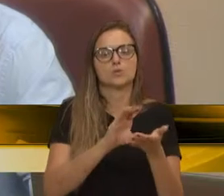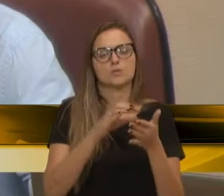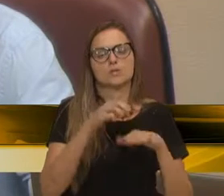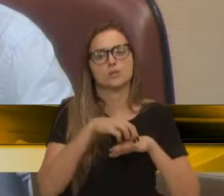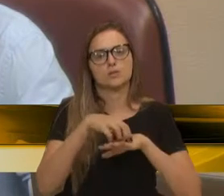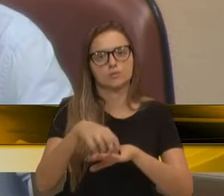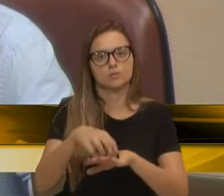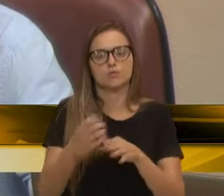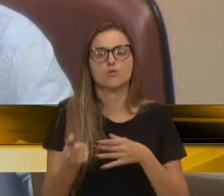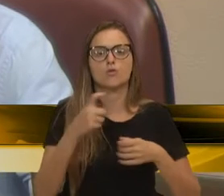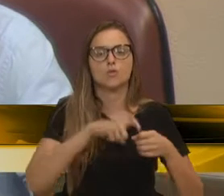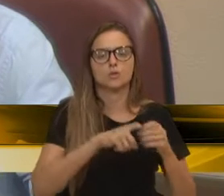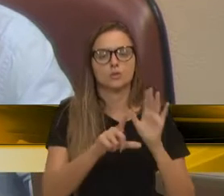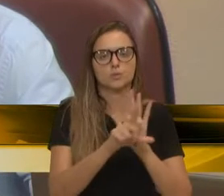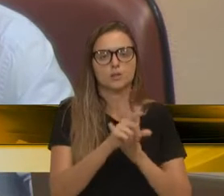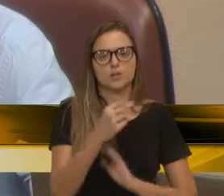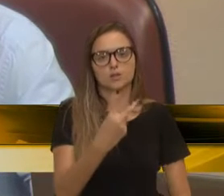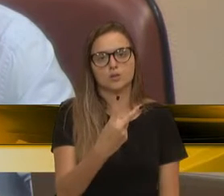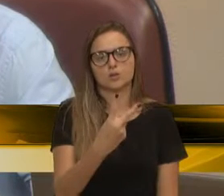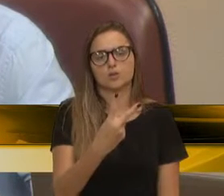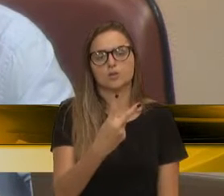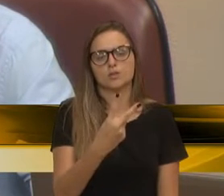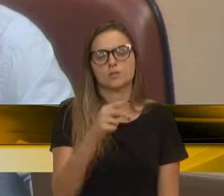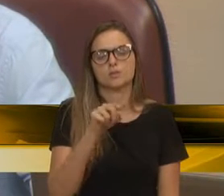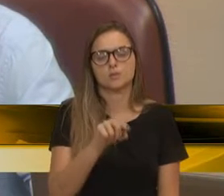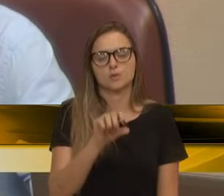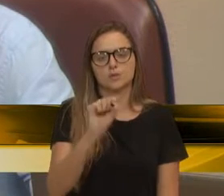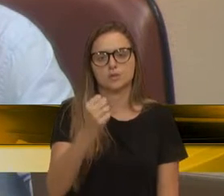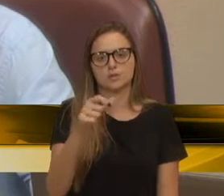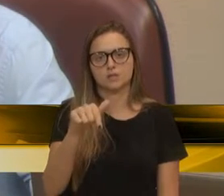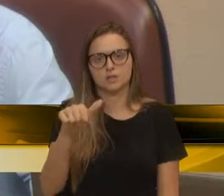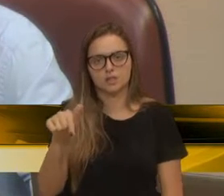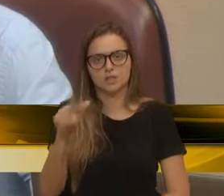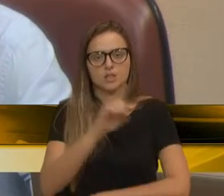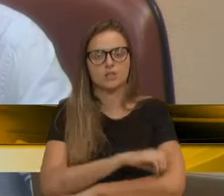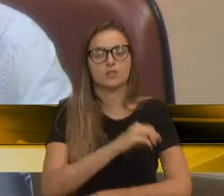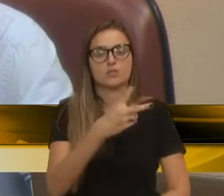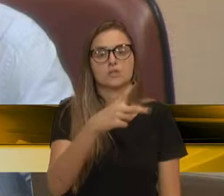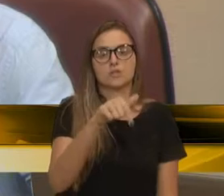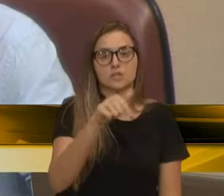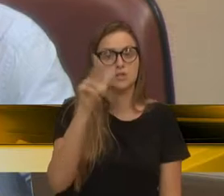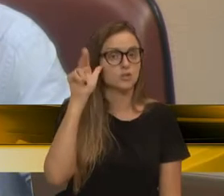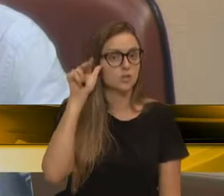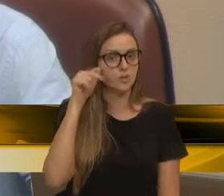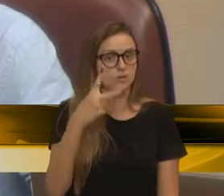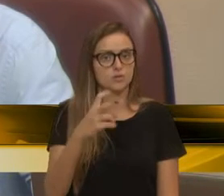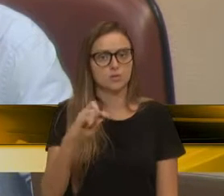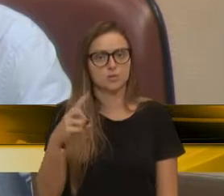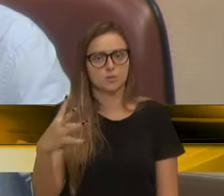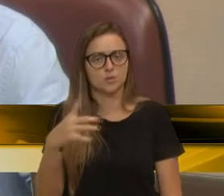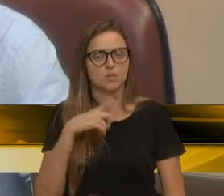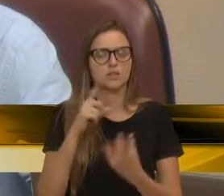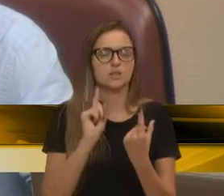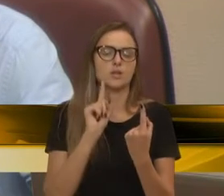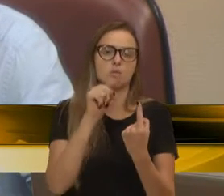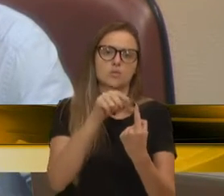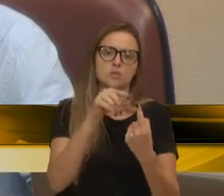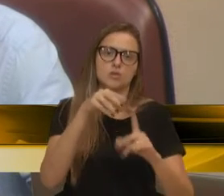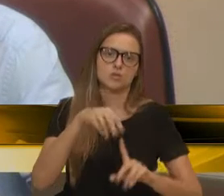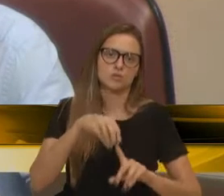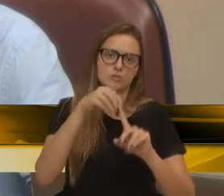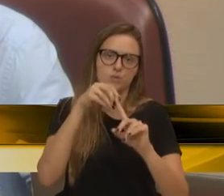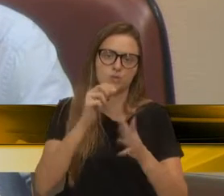reativado pela lei 2.888 de 27 de abril de 84 tem como objetivos principais a